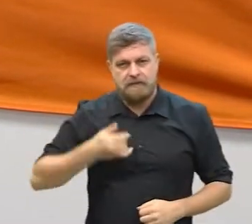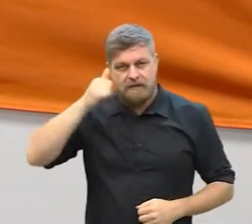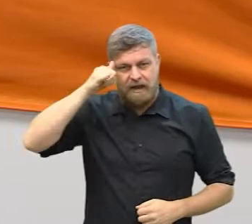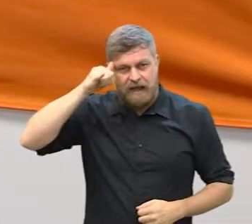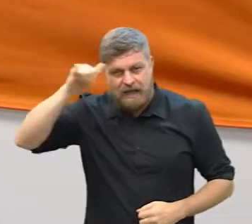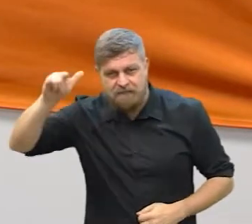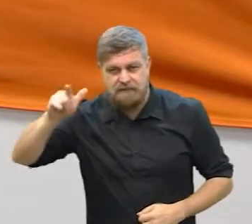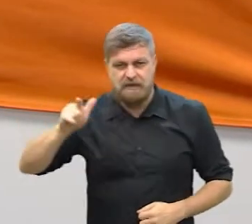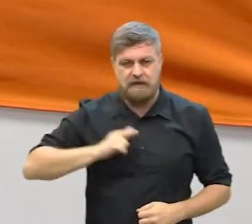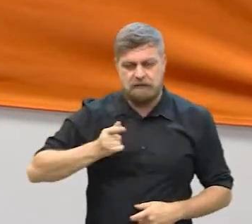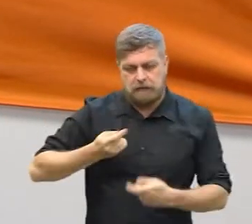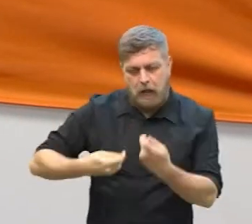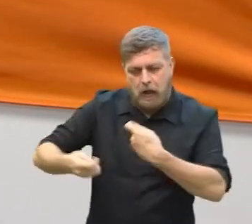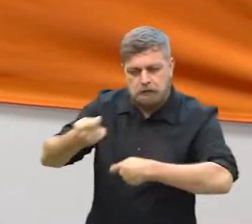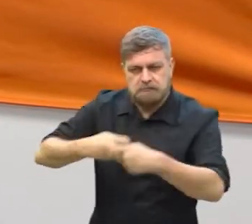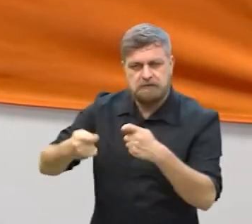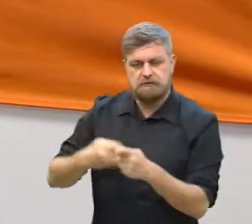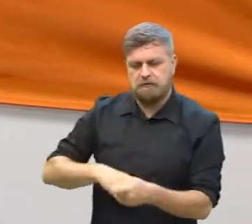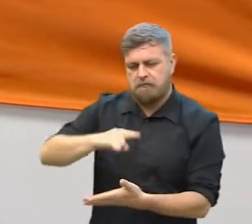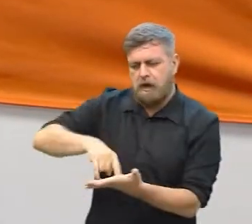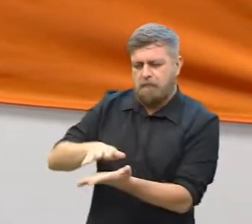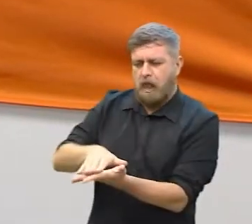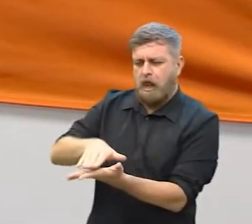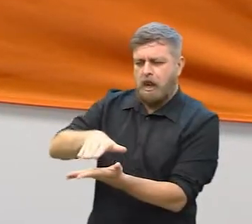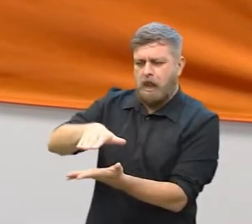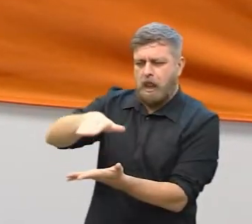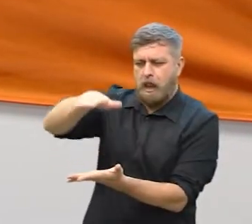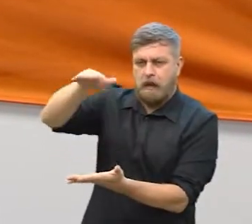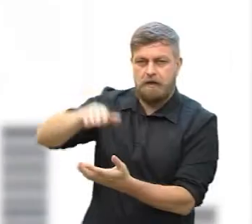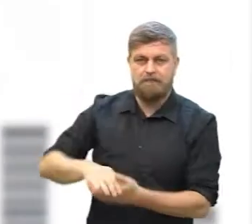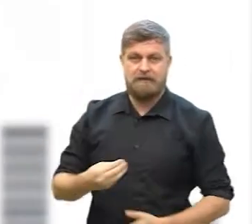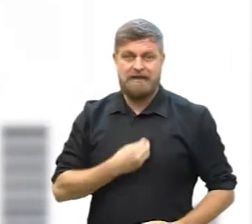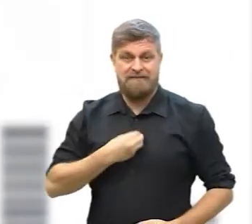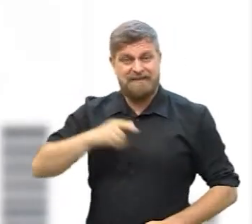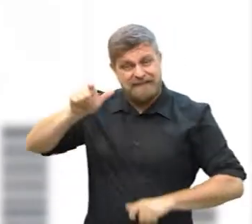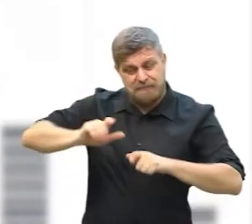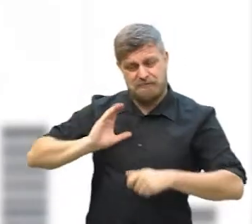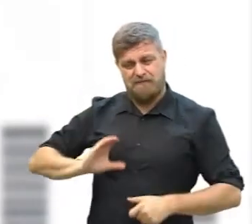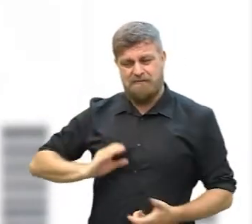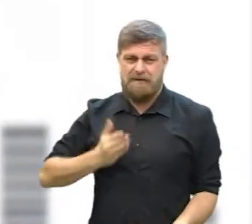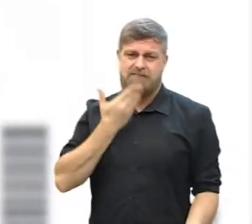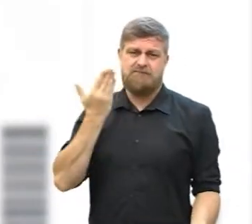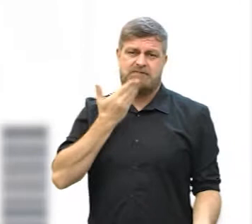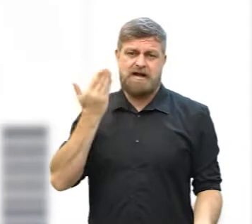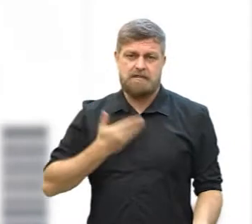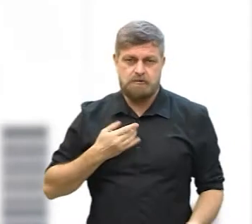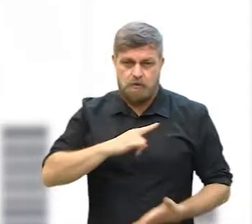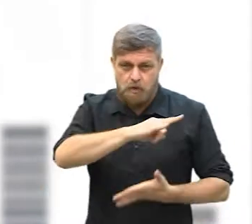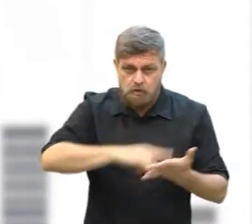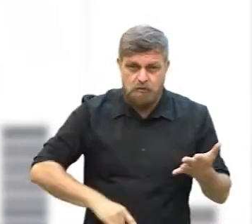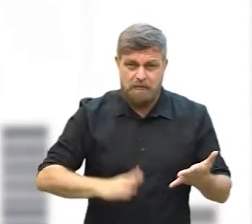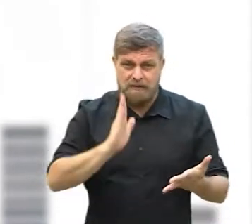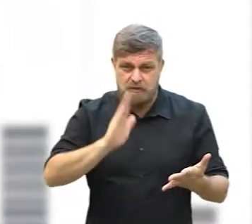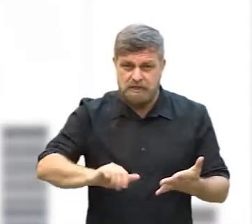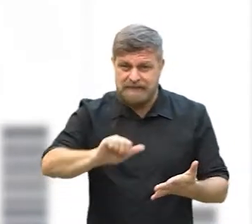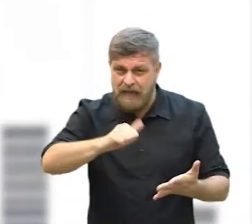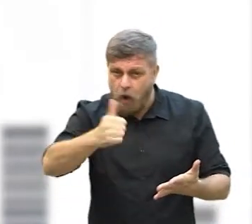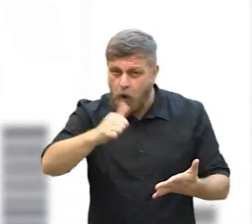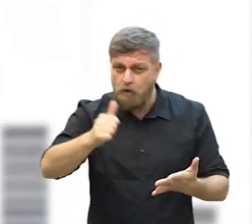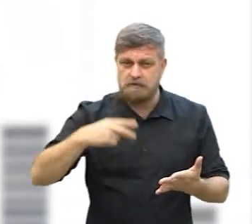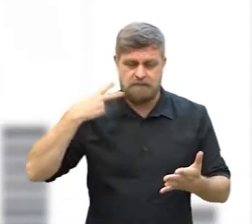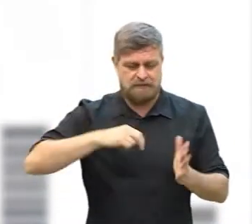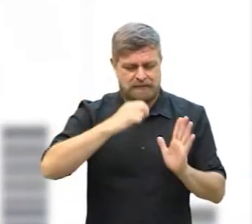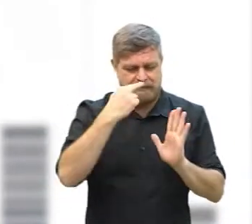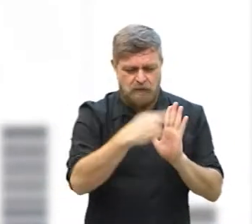o balcão de negócios na administração pública e facilitar a vida do cidadão. O documento já tem 11 assinaturas necessárias para